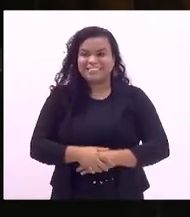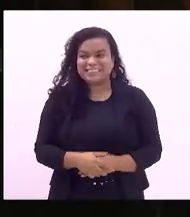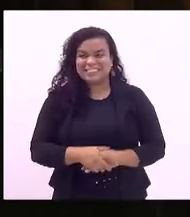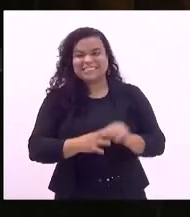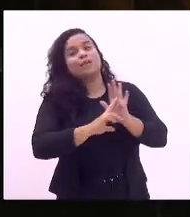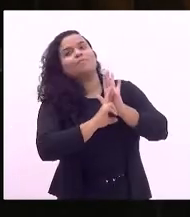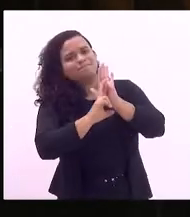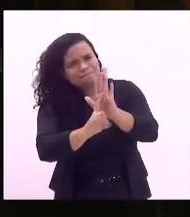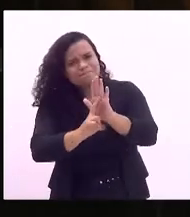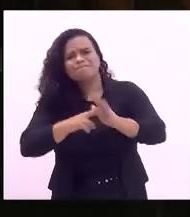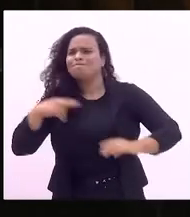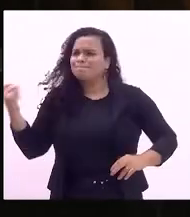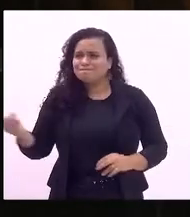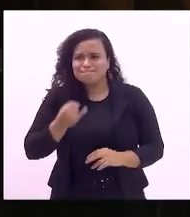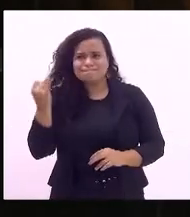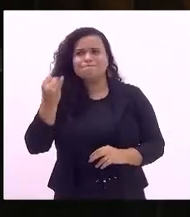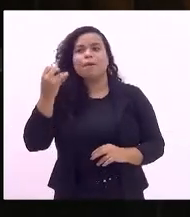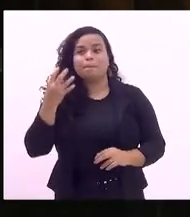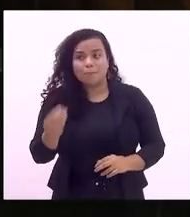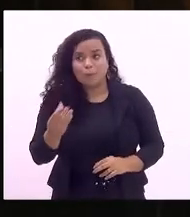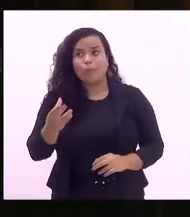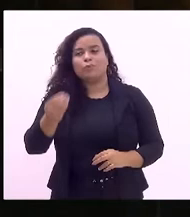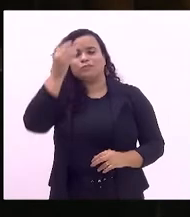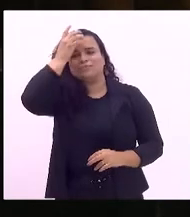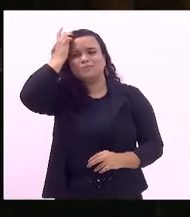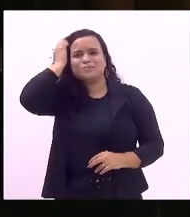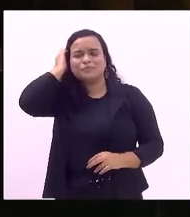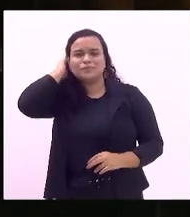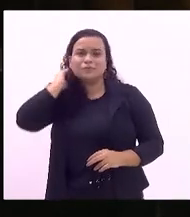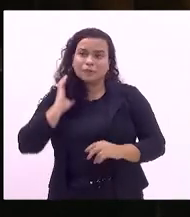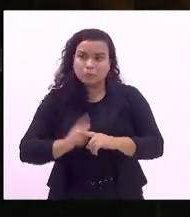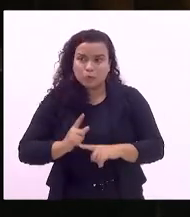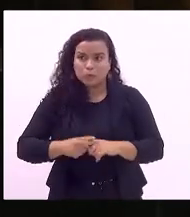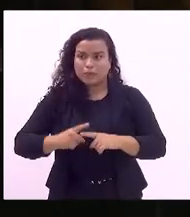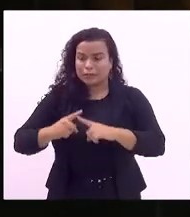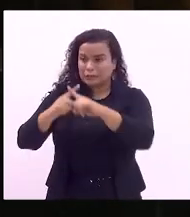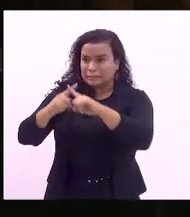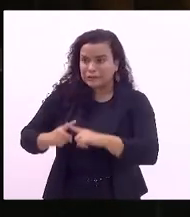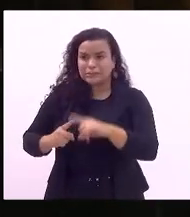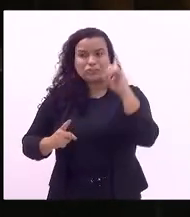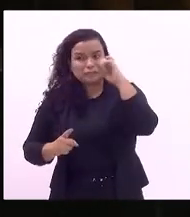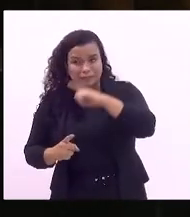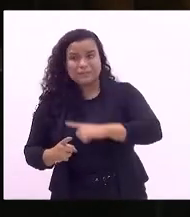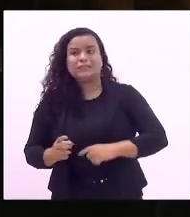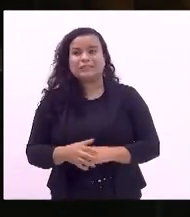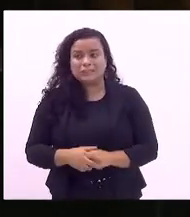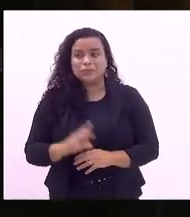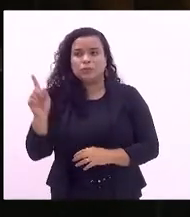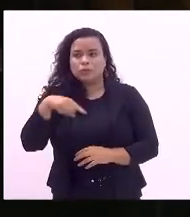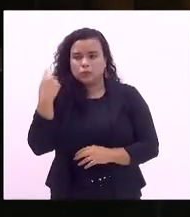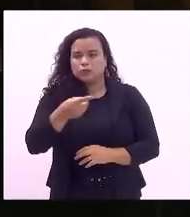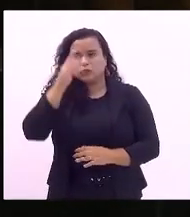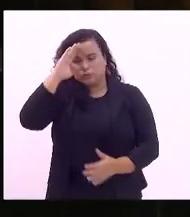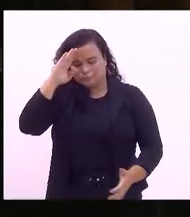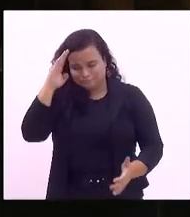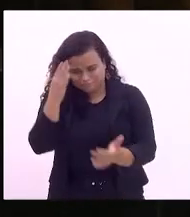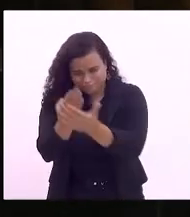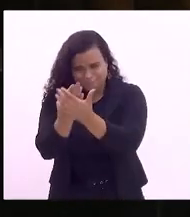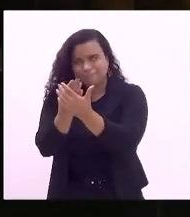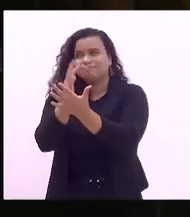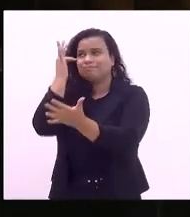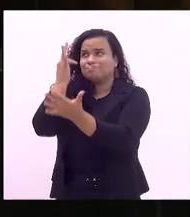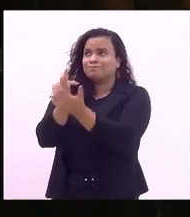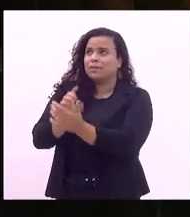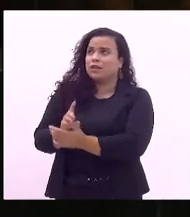representa muito porque o desafio é garante nosso confiamos no Senhor